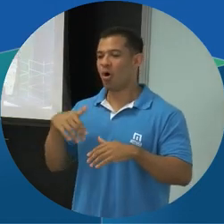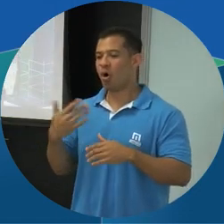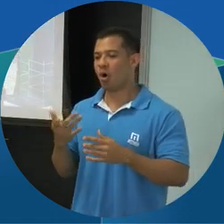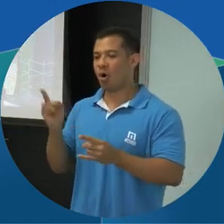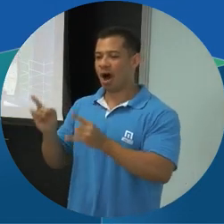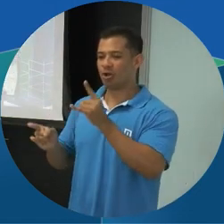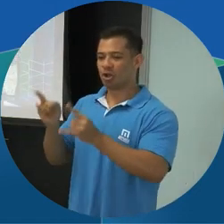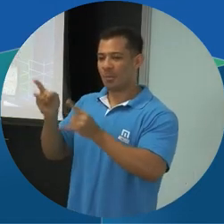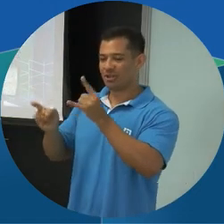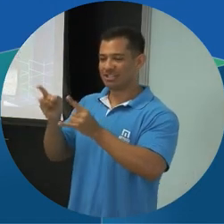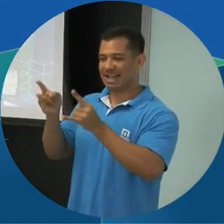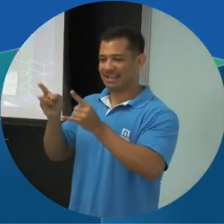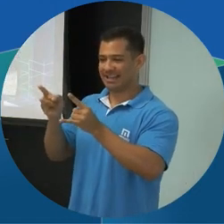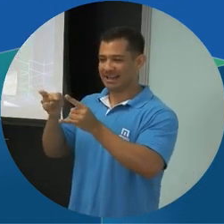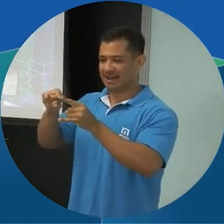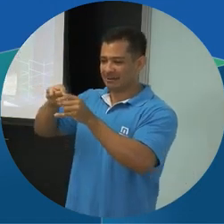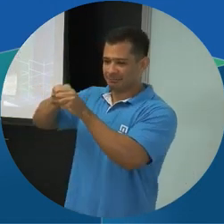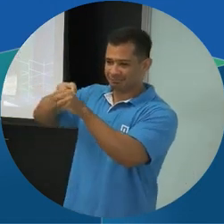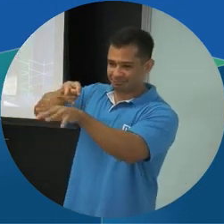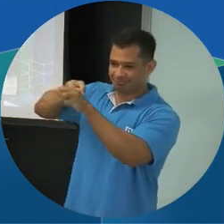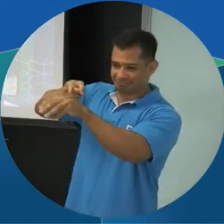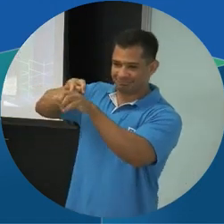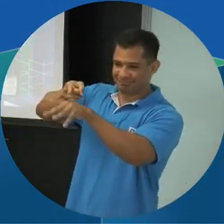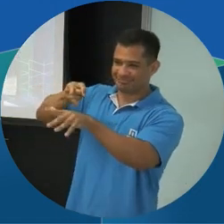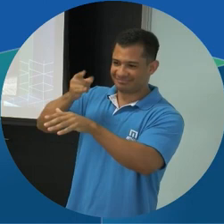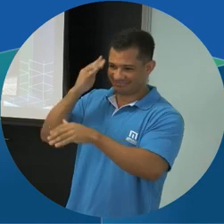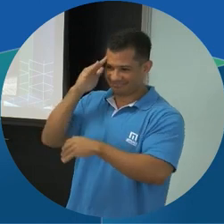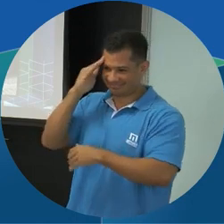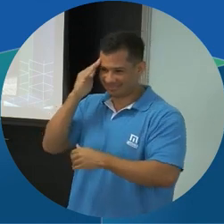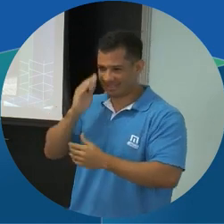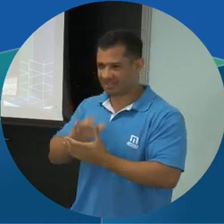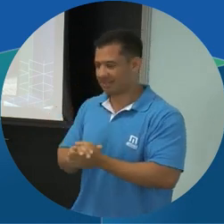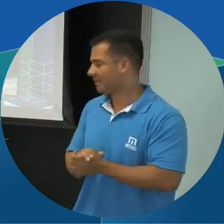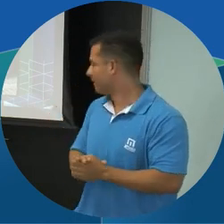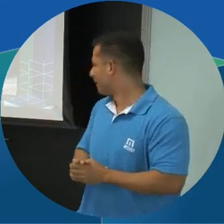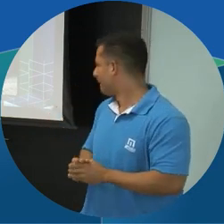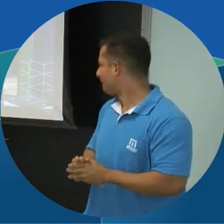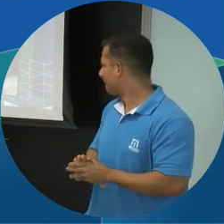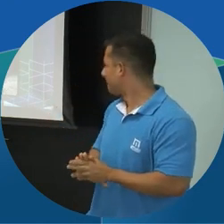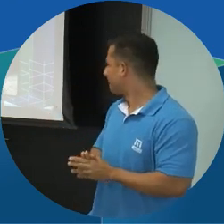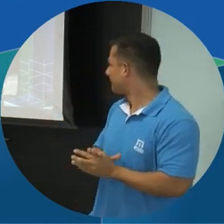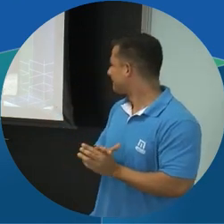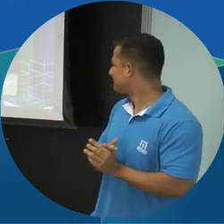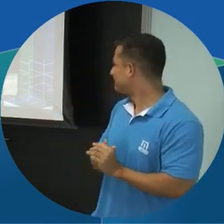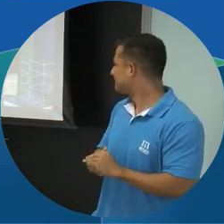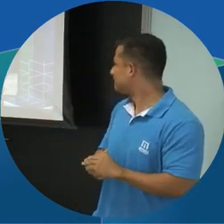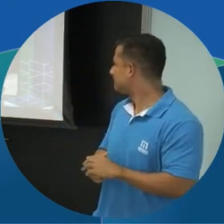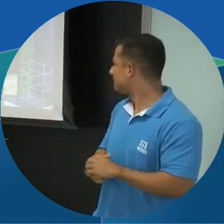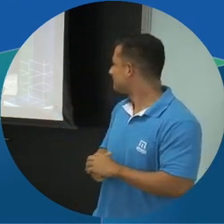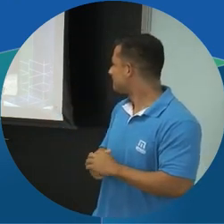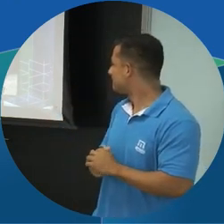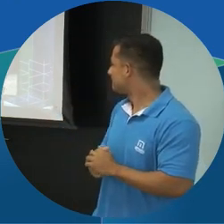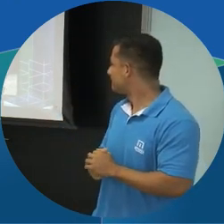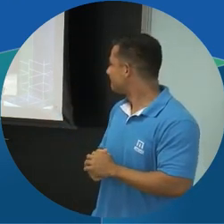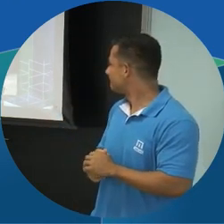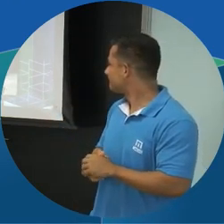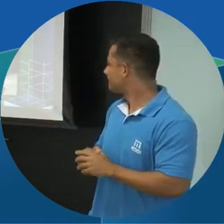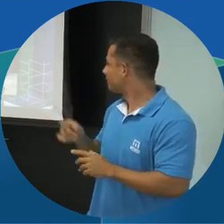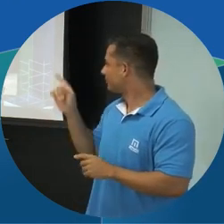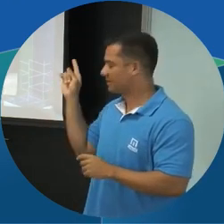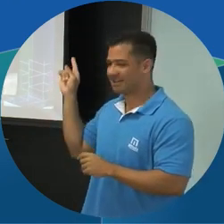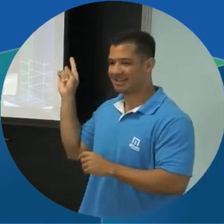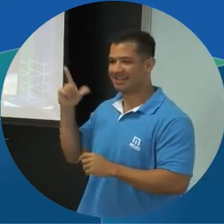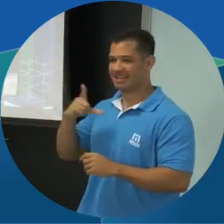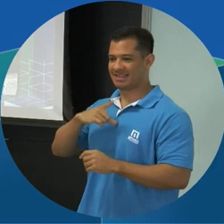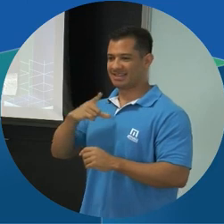Aqui a gente tem um exemplo aqui do case que o Kevin vai apresentar depois. Tá? Aqui nós temos